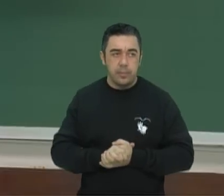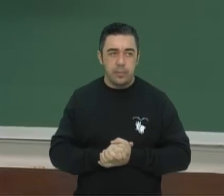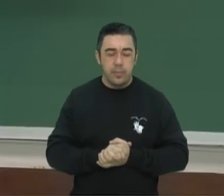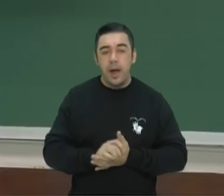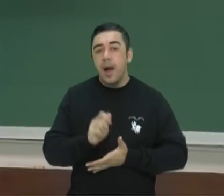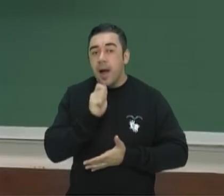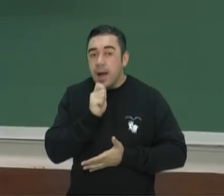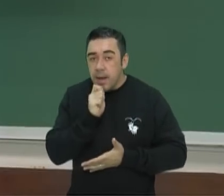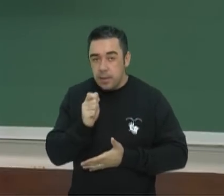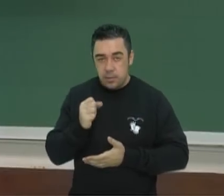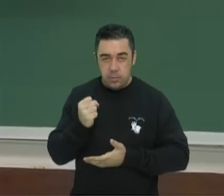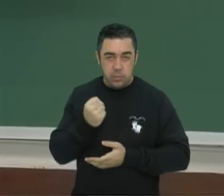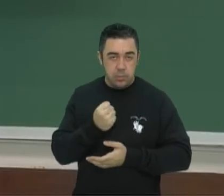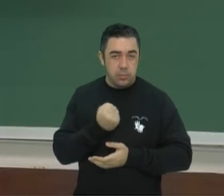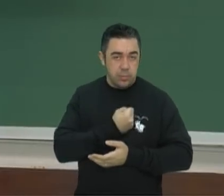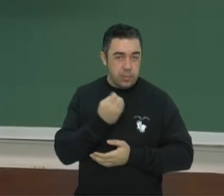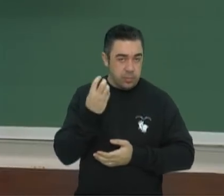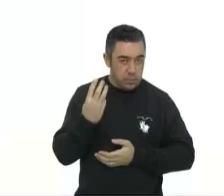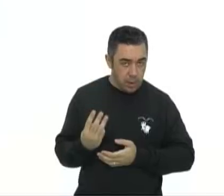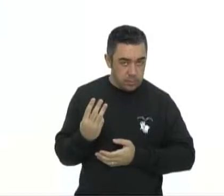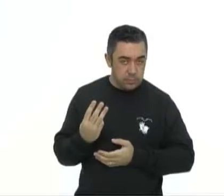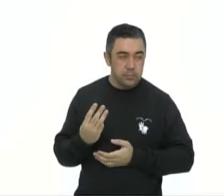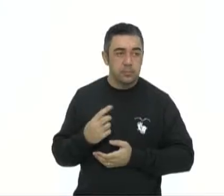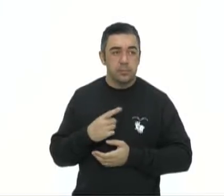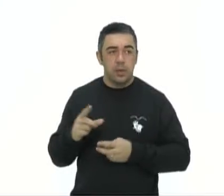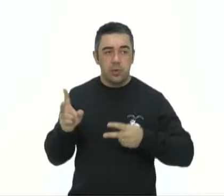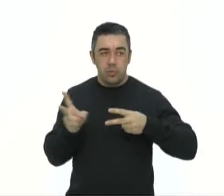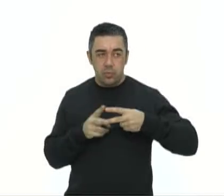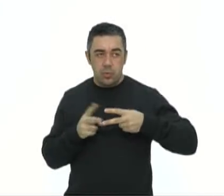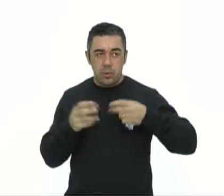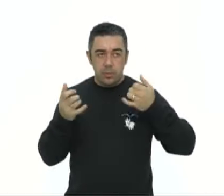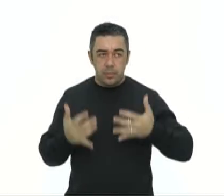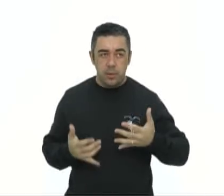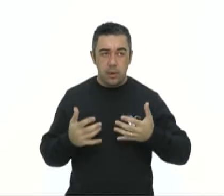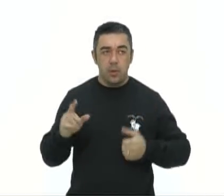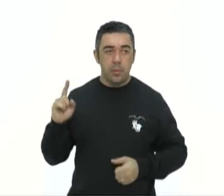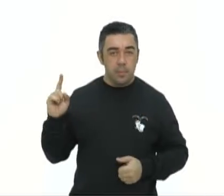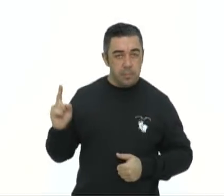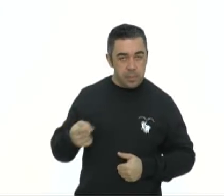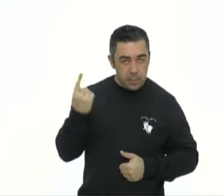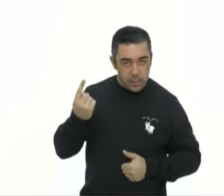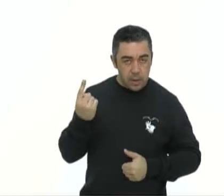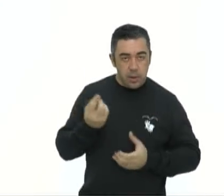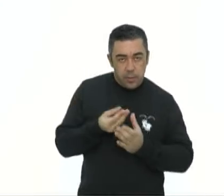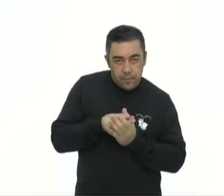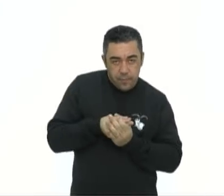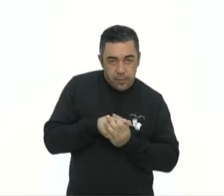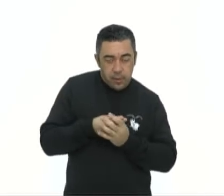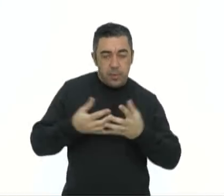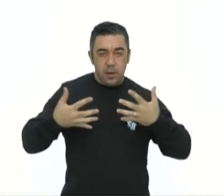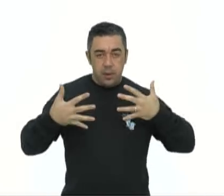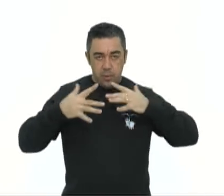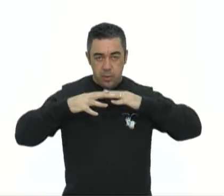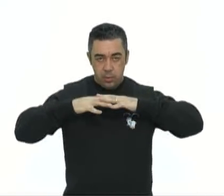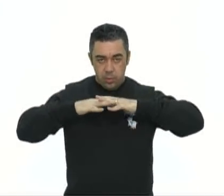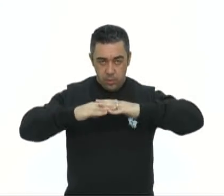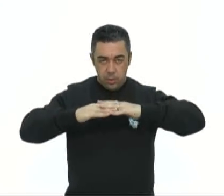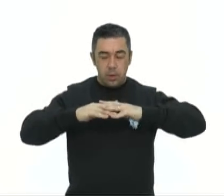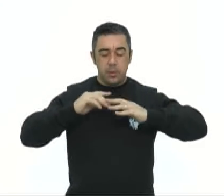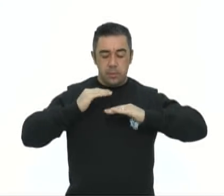Ainda com relação à questão anterior, onde são citados dois tecidos, o primeiro, feito de fibras colágenas,